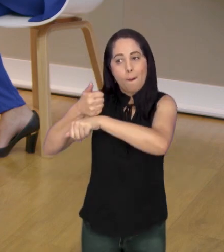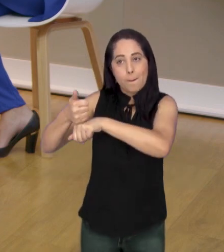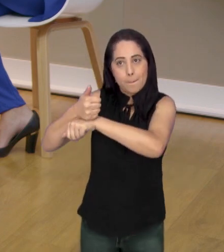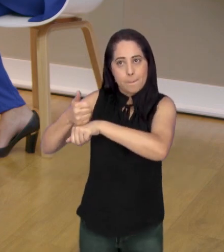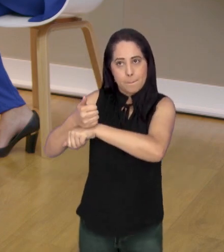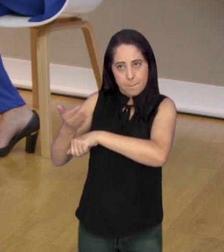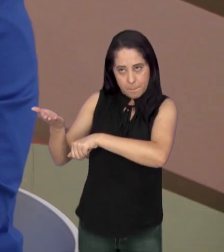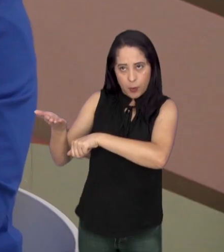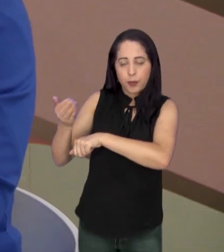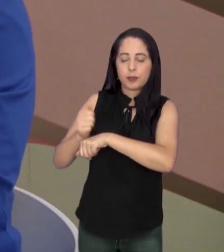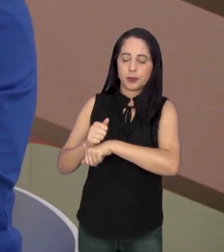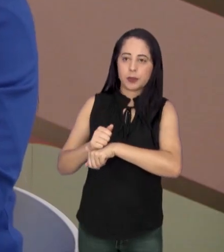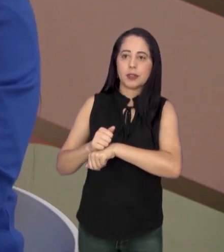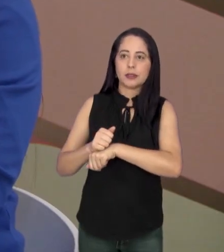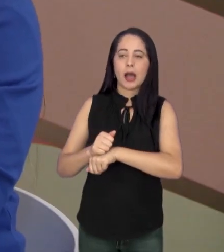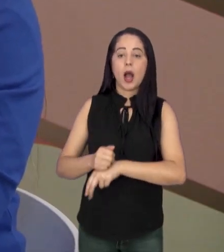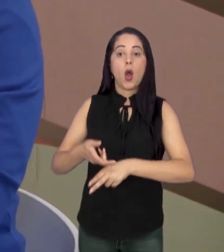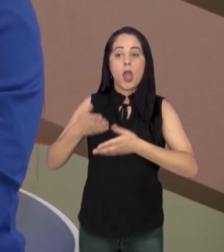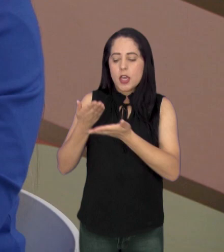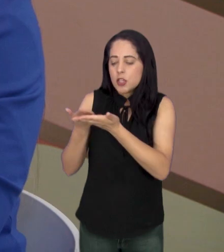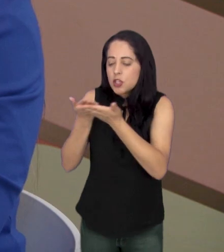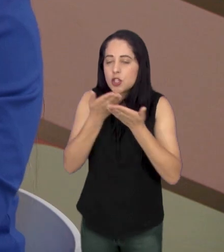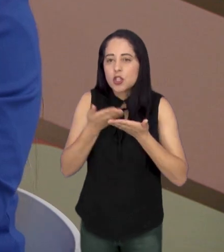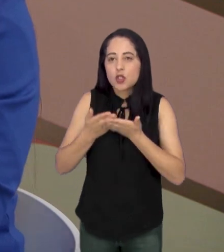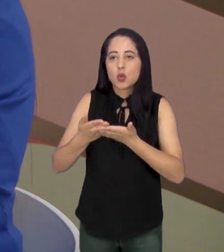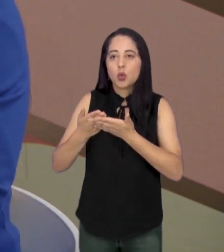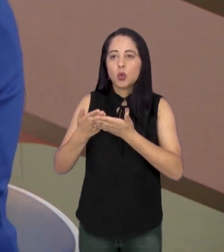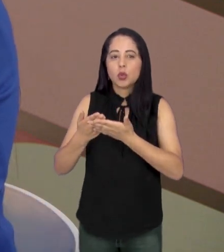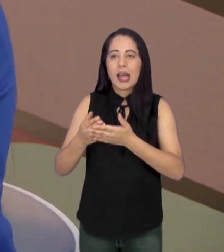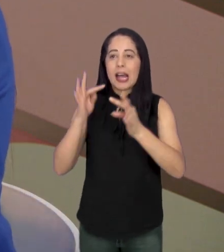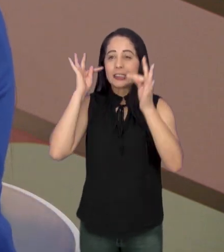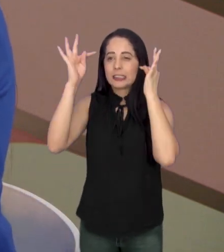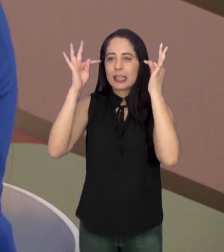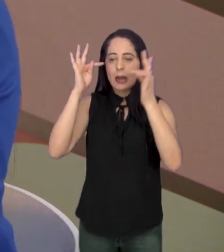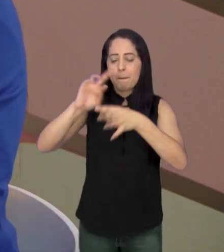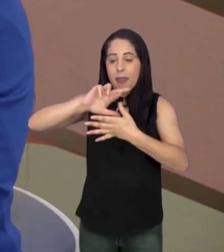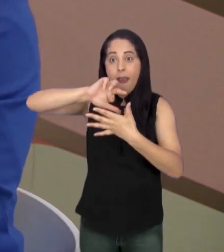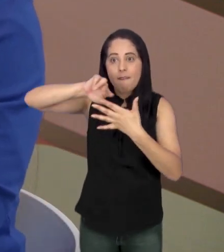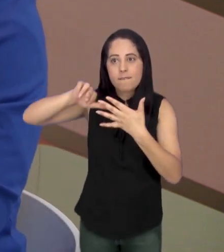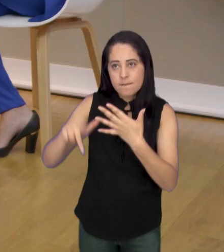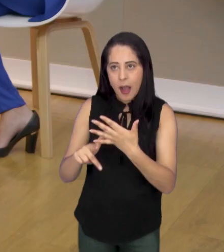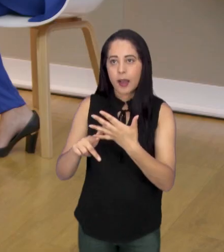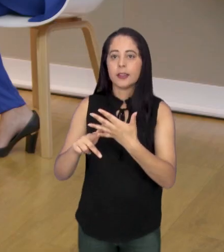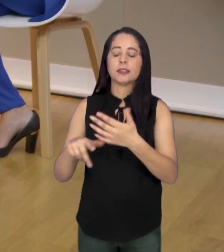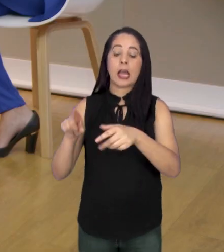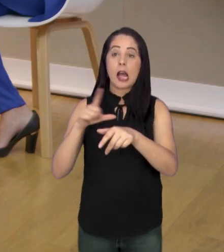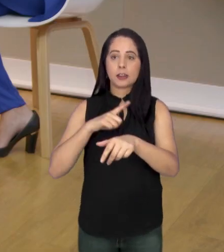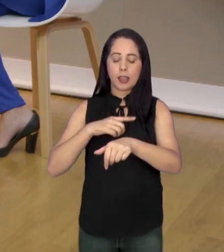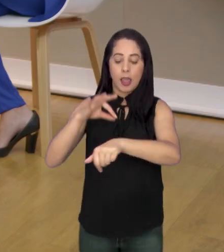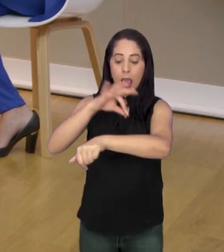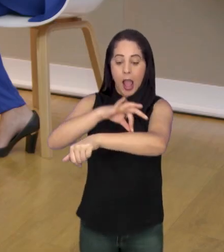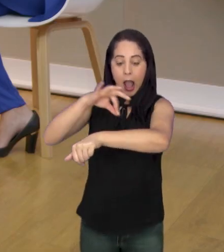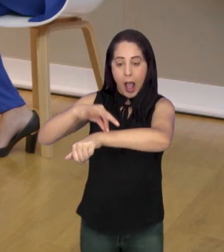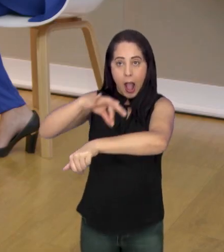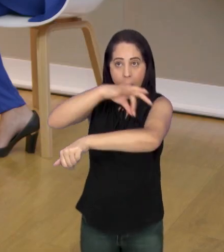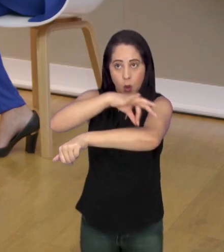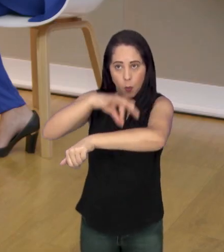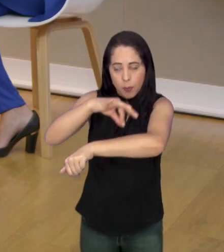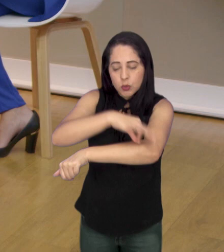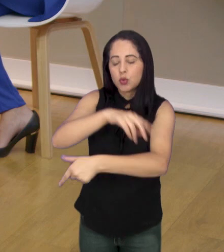na formação que a gente tem de naturopatia, a gente vai estudar todas as terapias. Então, quais são as terapias? Então, para o pessoal conhecer.